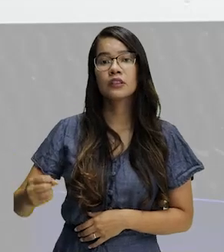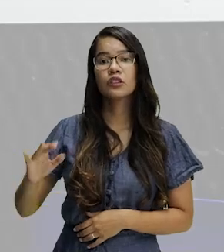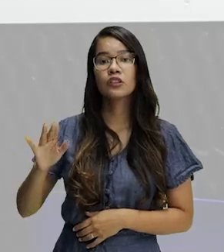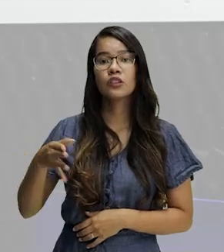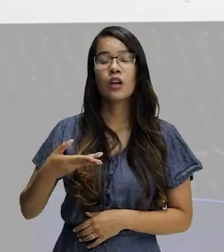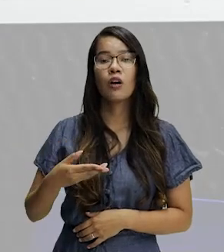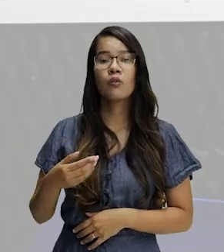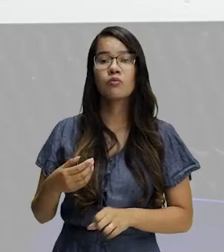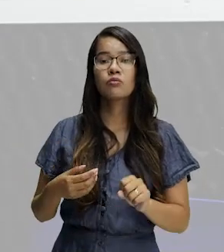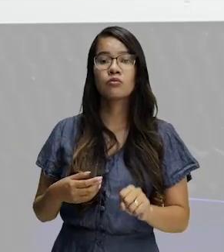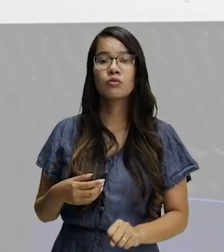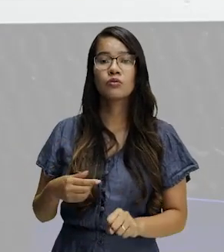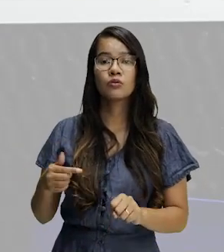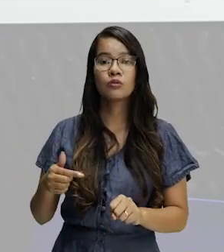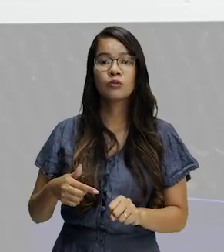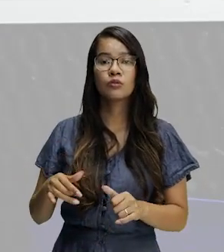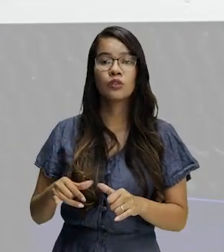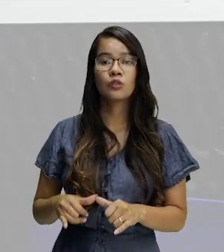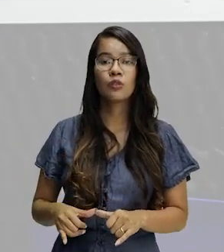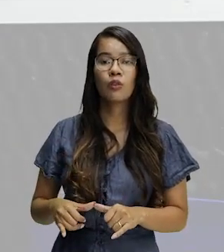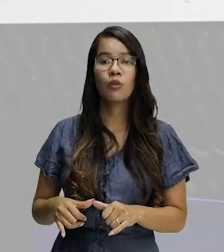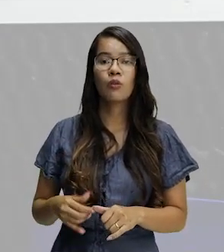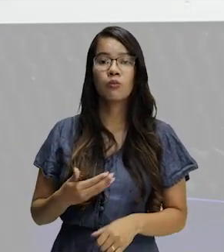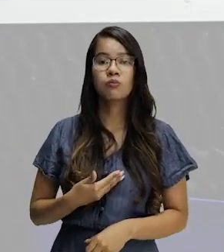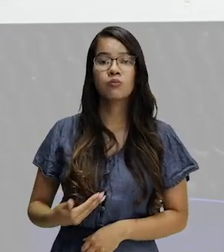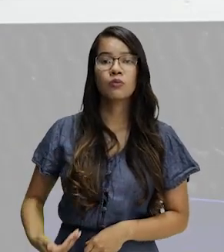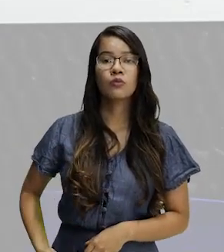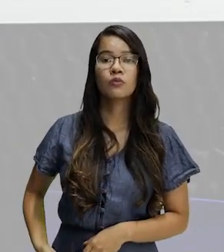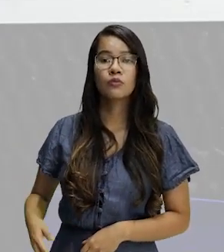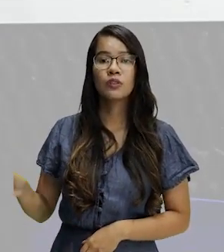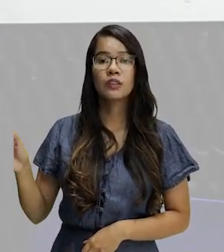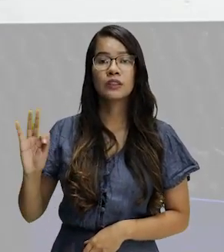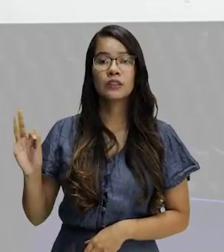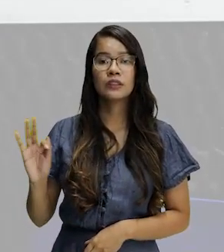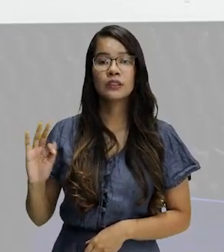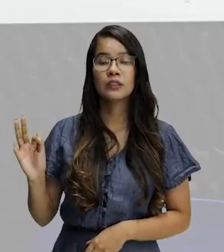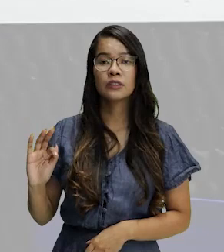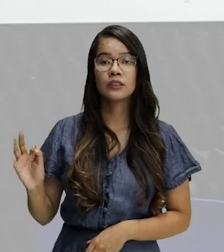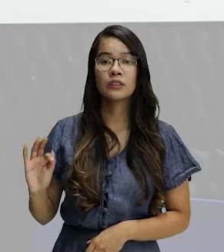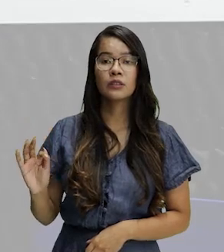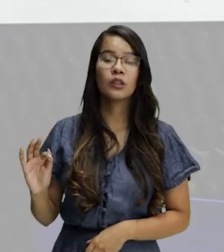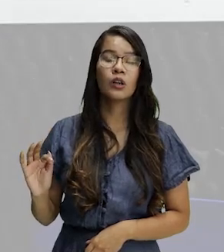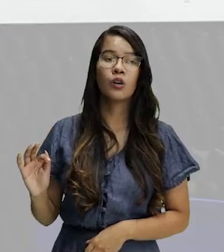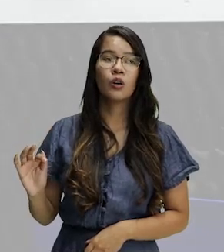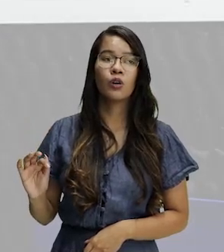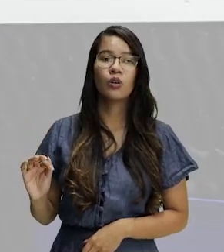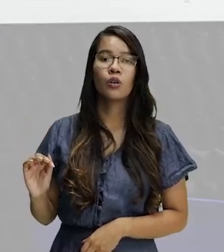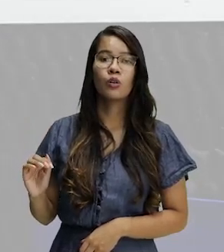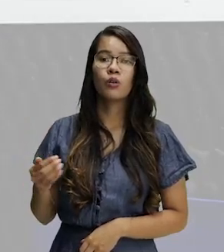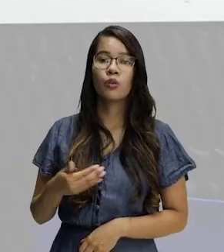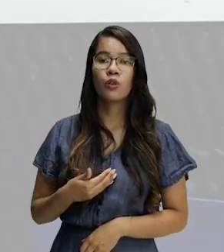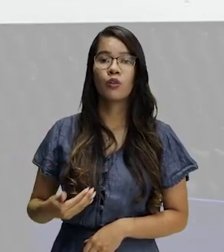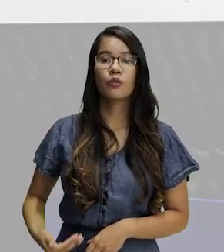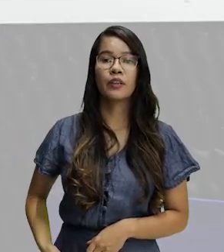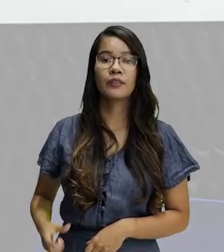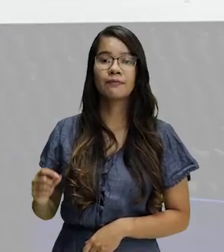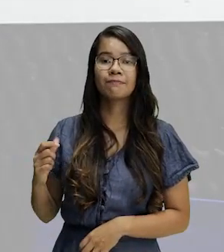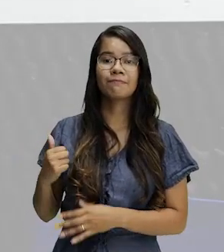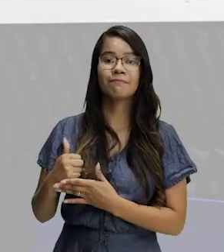governo francês, o governo de Vichy, a República de Vichy, mas que era um governo que colaborava com a Alemanha nazista.